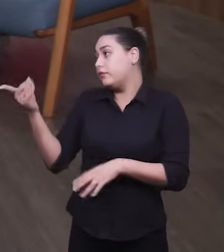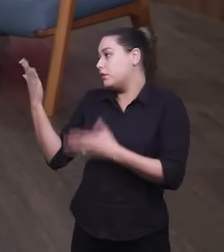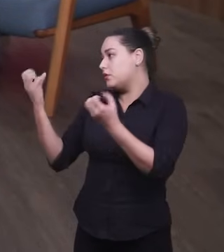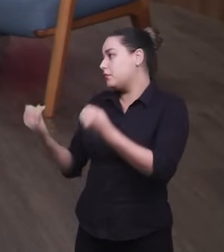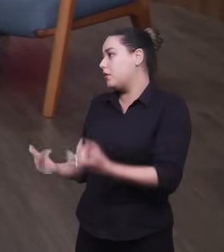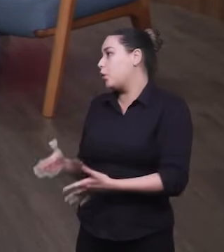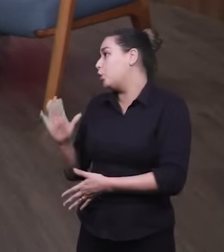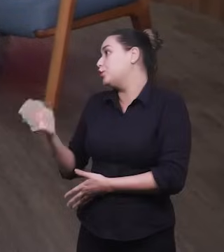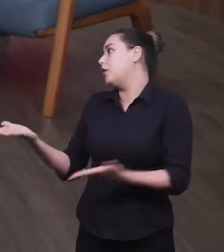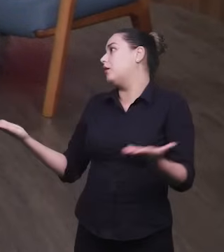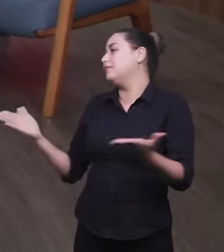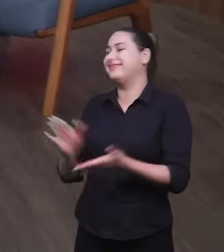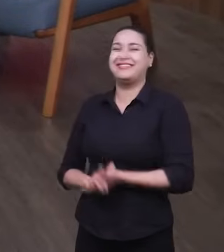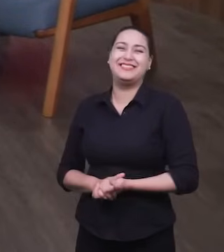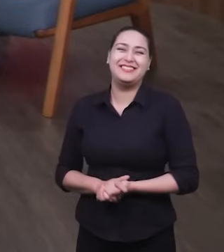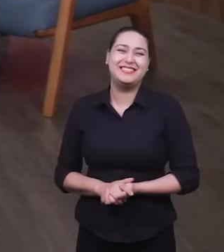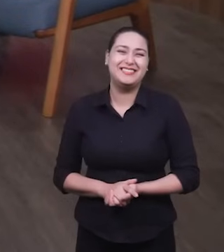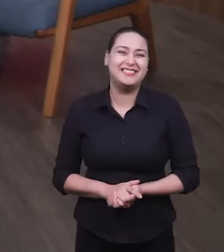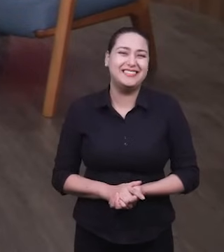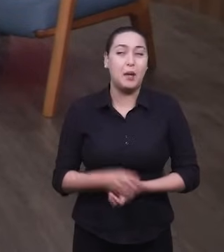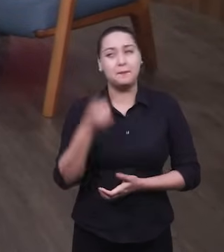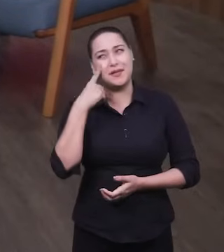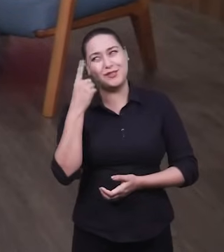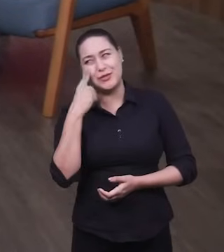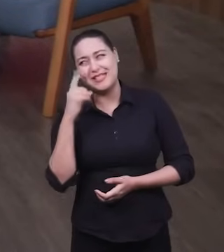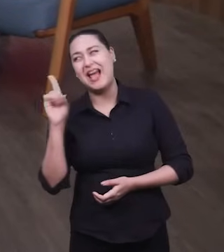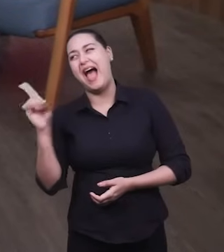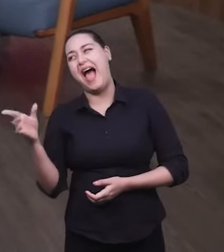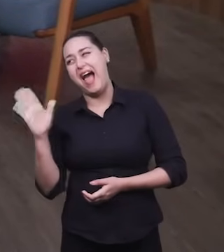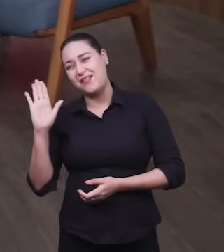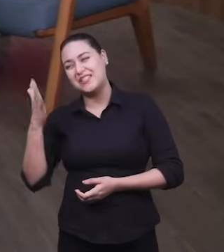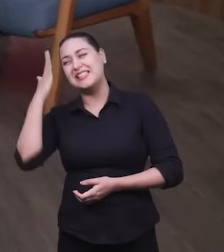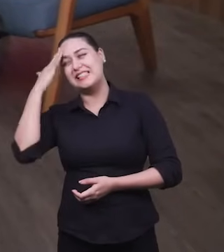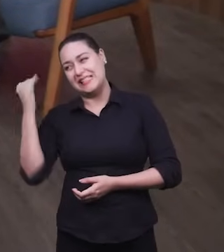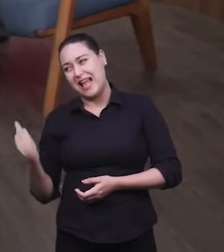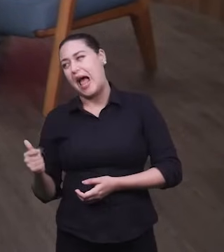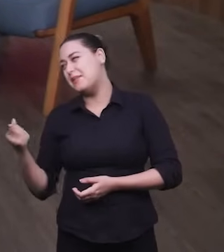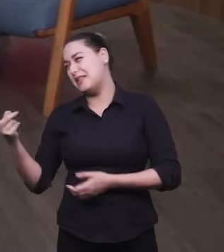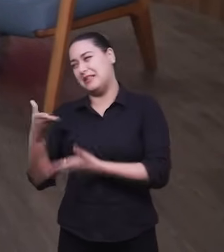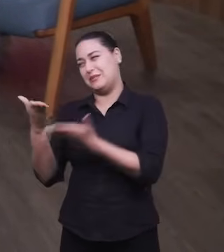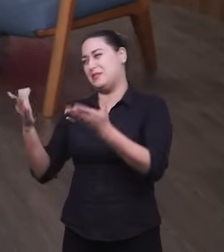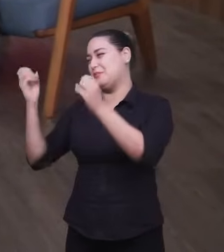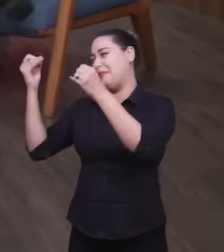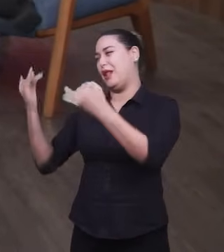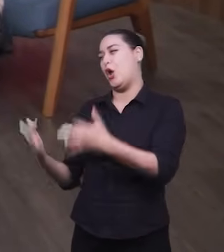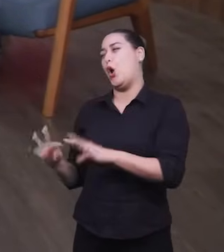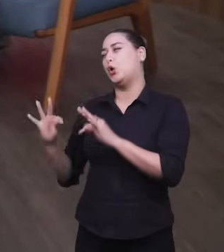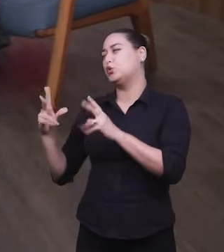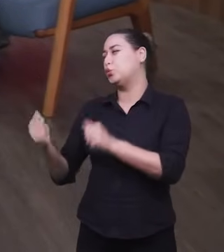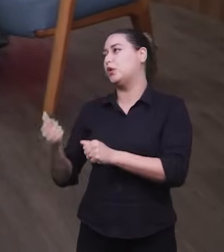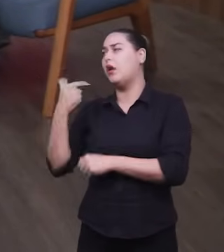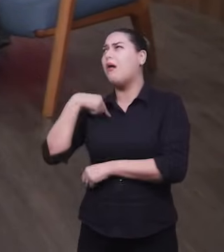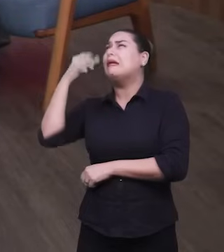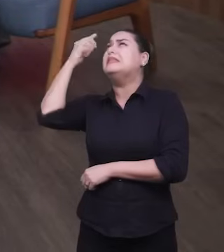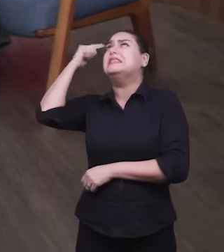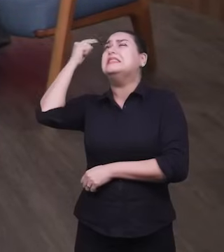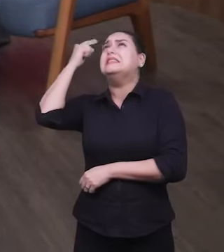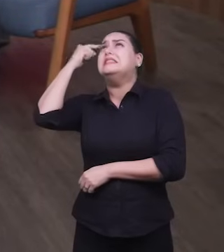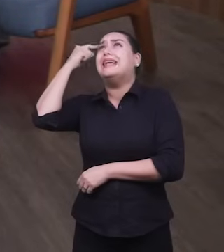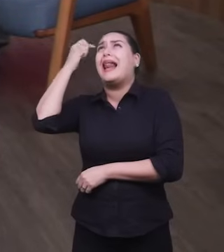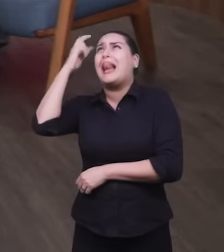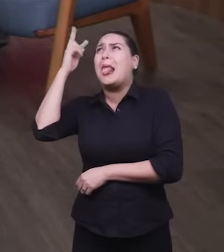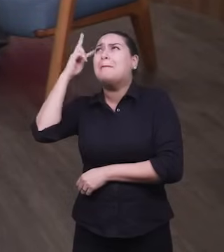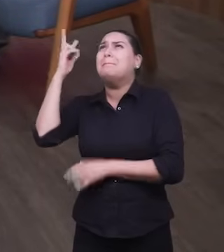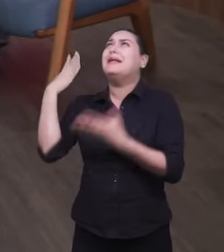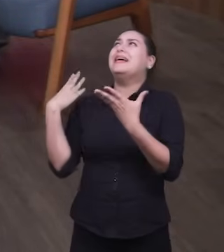já está explicando. Já tá. Não, mas Ele prestou atenção, Ele Daniel. prestou atenção e guardou, né? Eu Não, estou aqui mas puxando da minha memória complementa aqui.